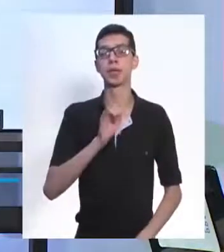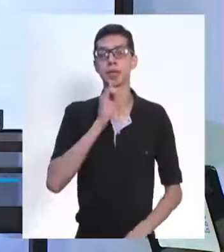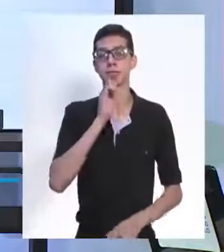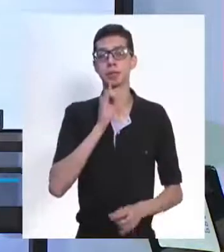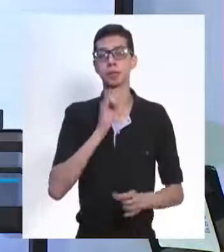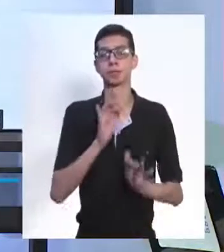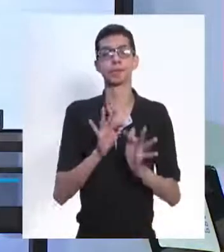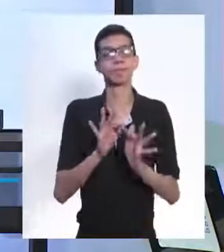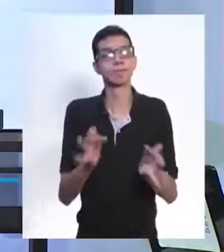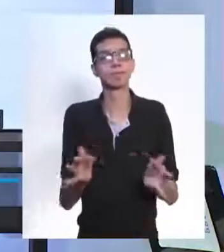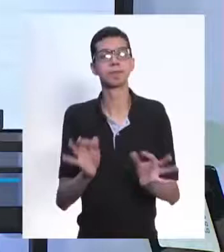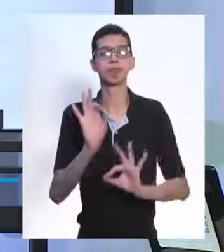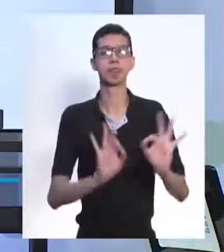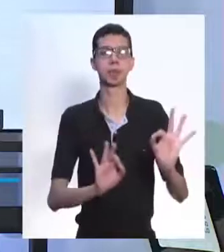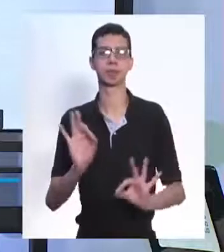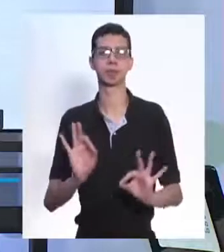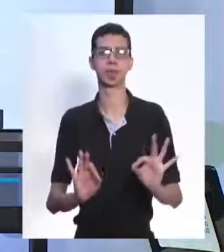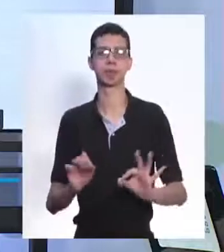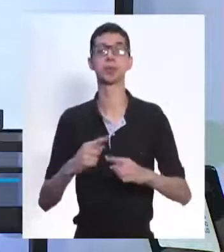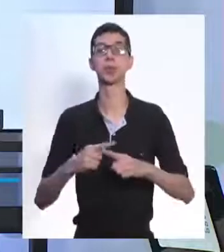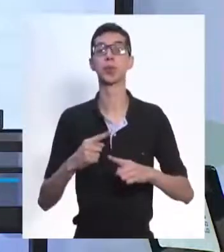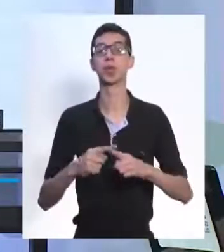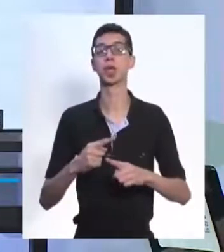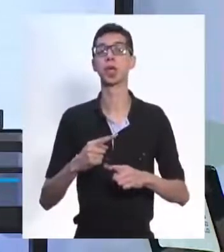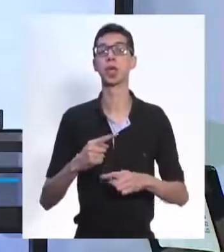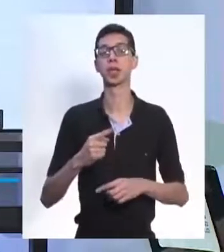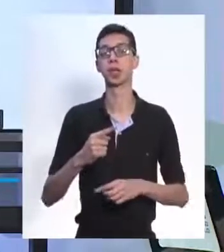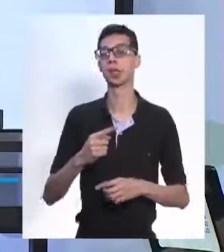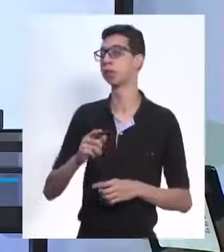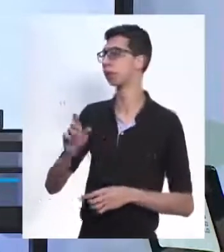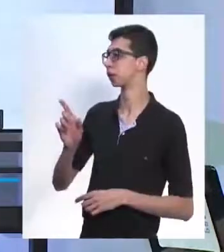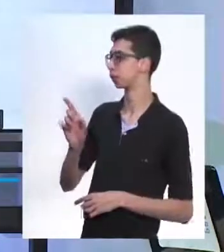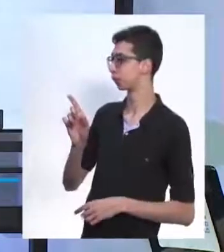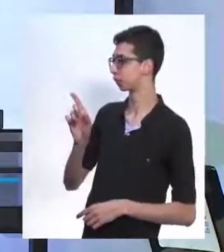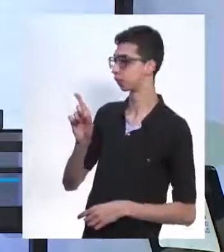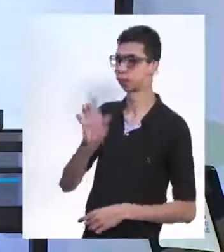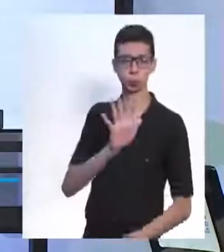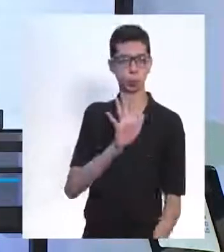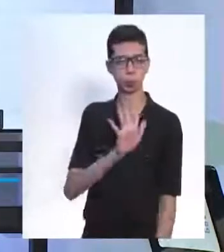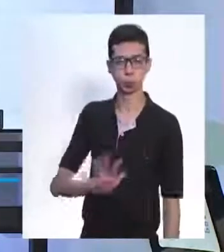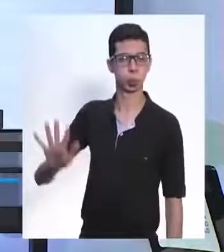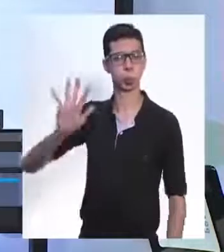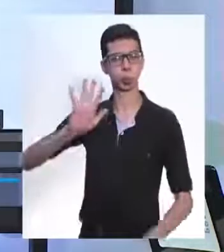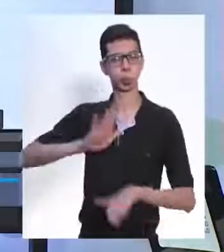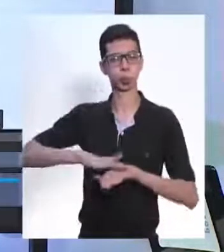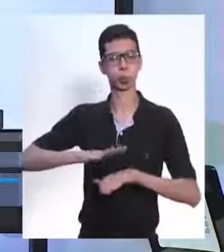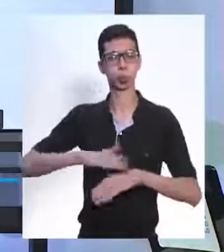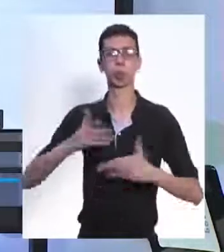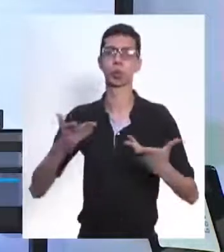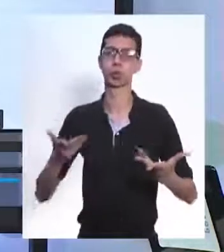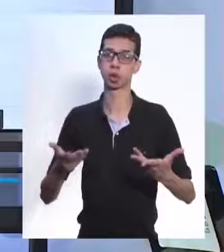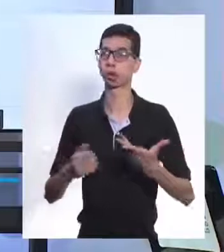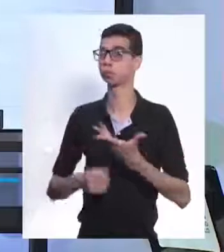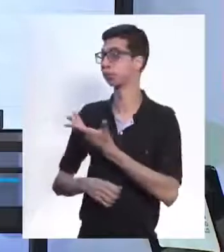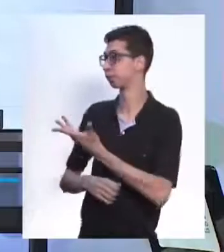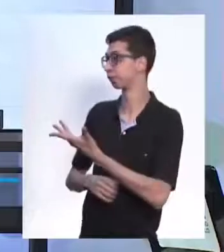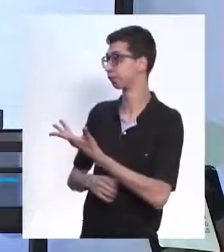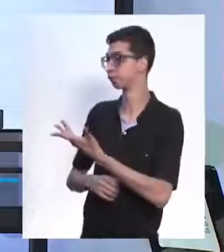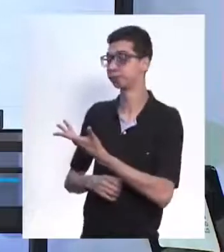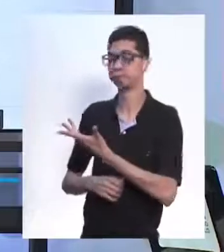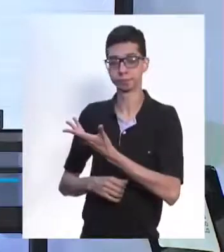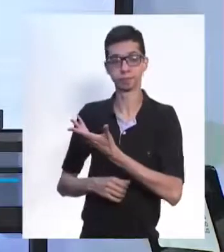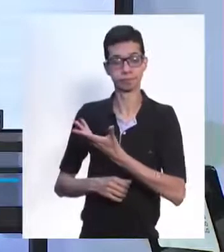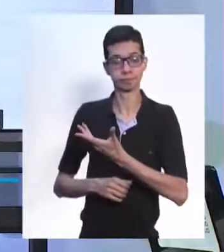fazer toda essa expressão, né, Ale? Toda essa relação, o tal do passa aqui é como se fosse um dispositivo